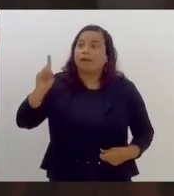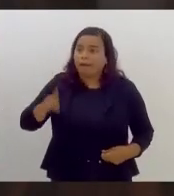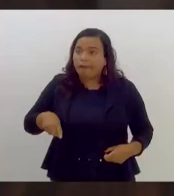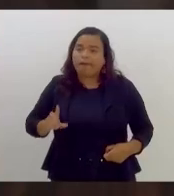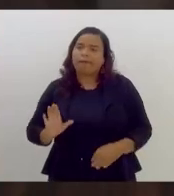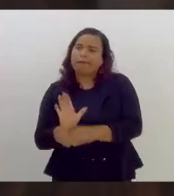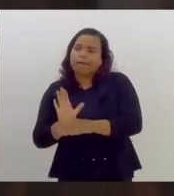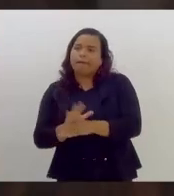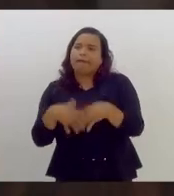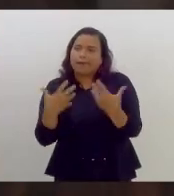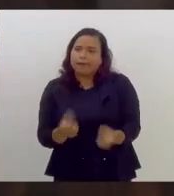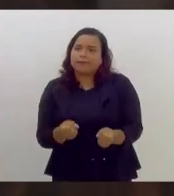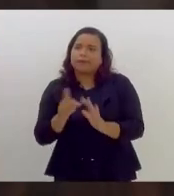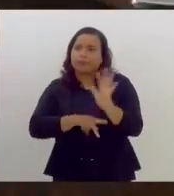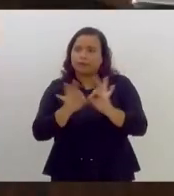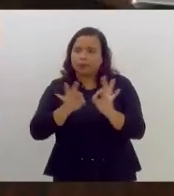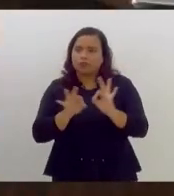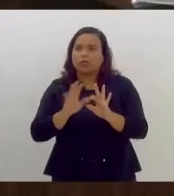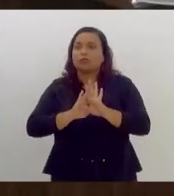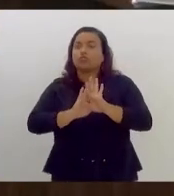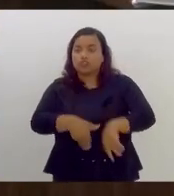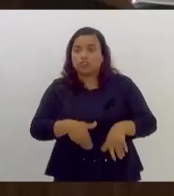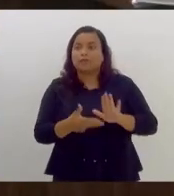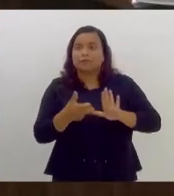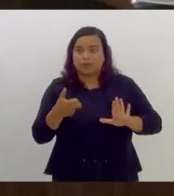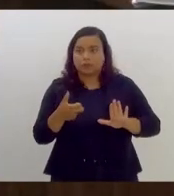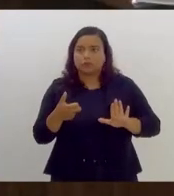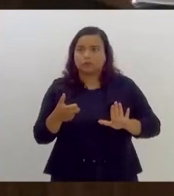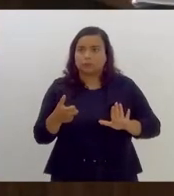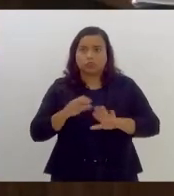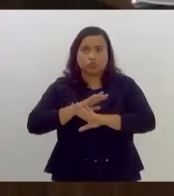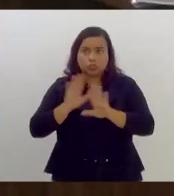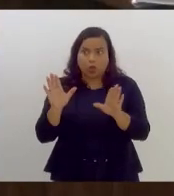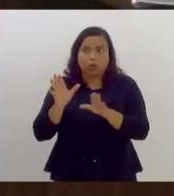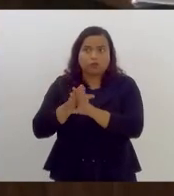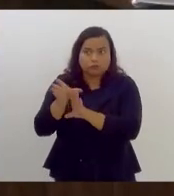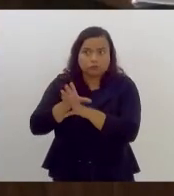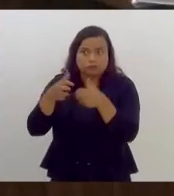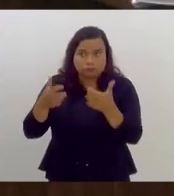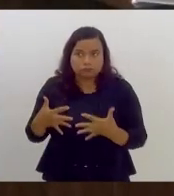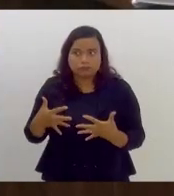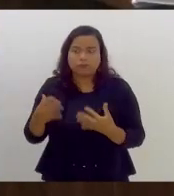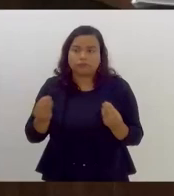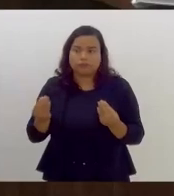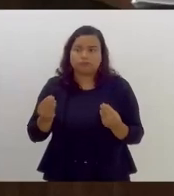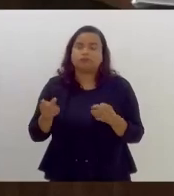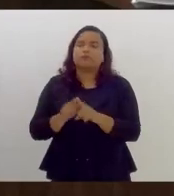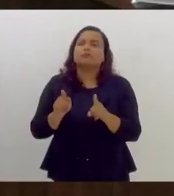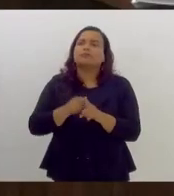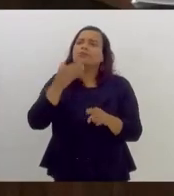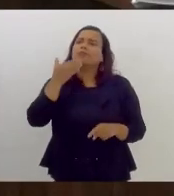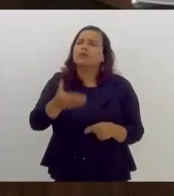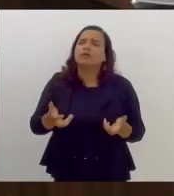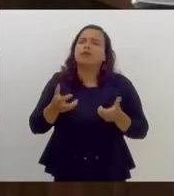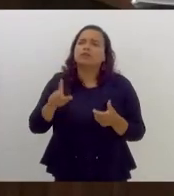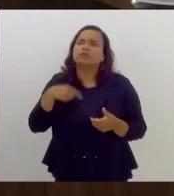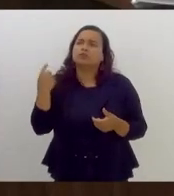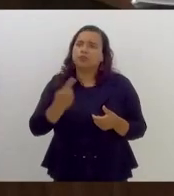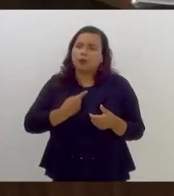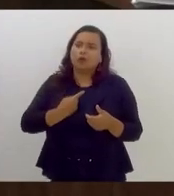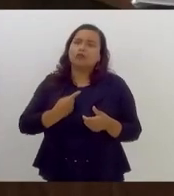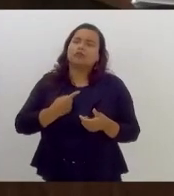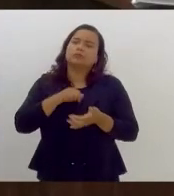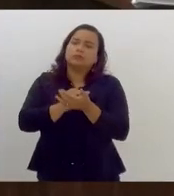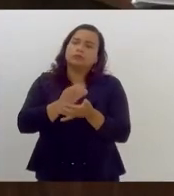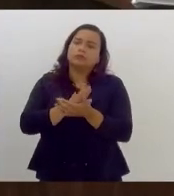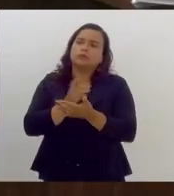do projeto e pela derrubada do veto. É só orientar a votação. E pedir para a gente poder anotar,